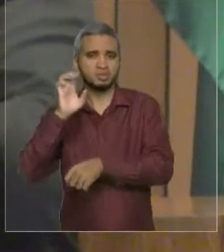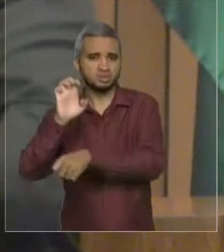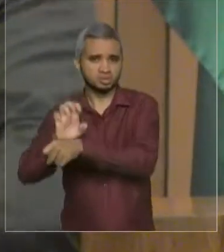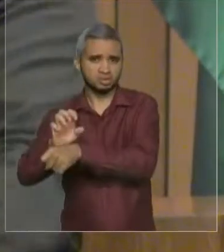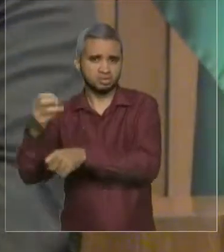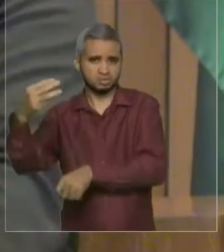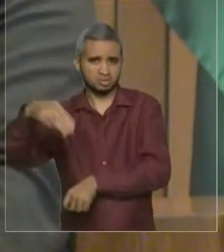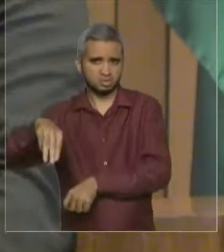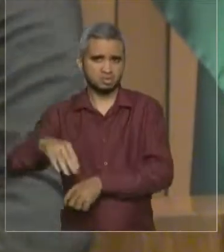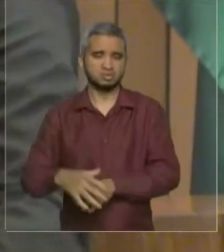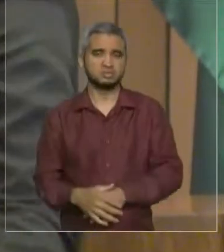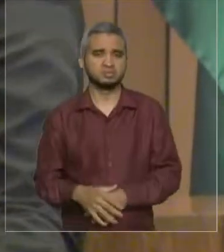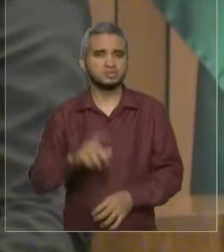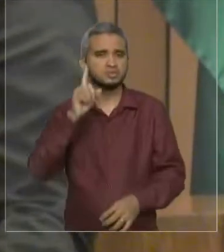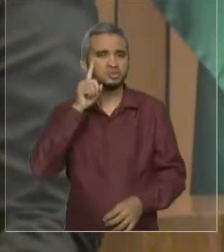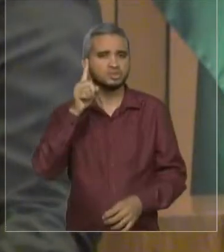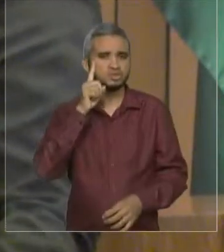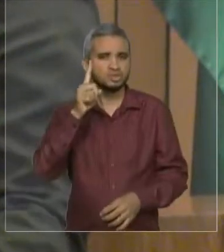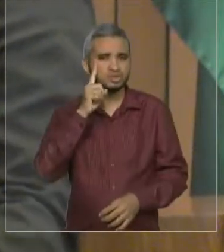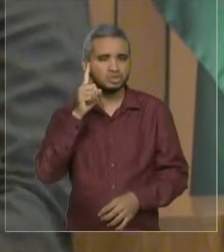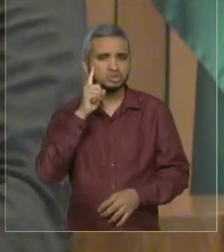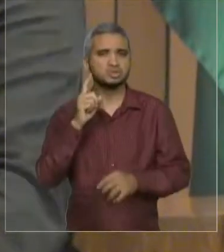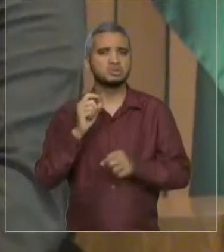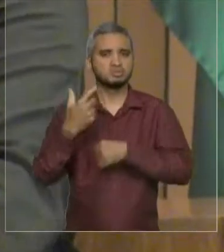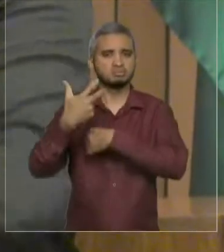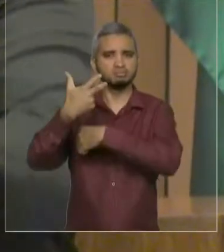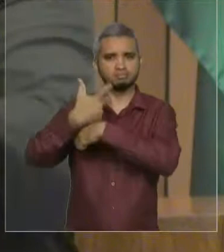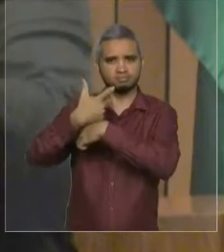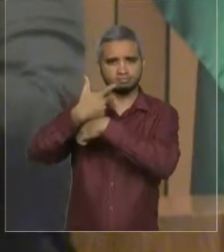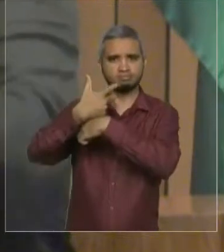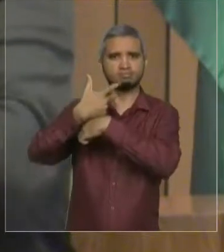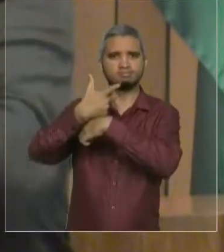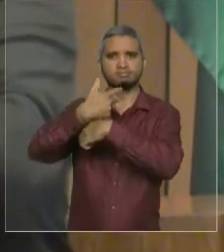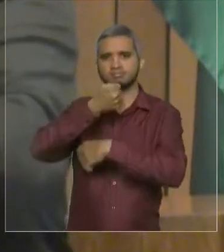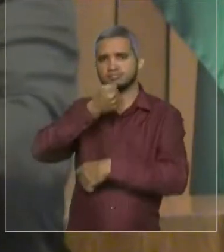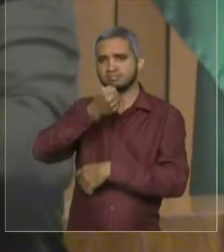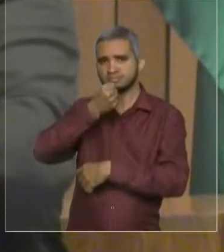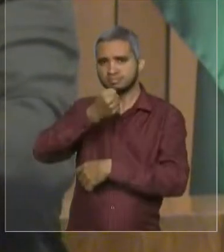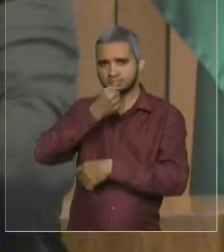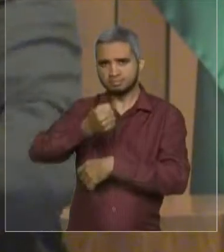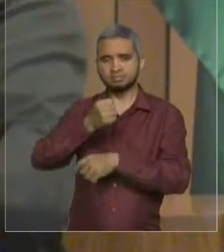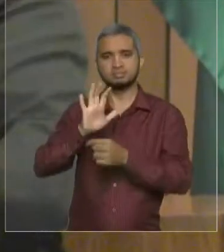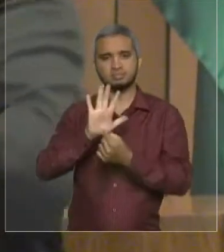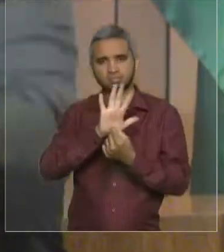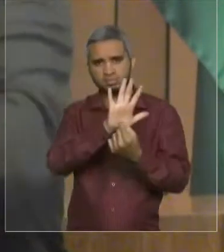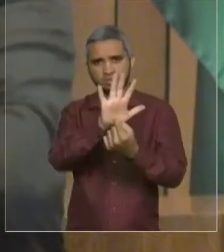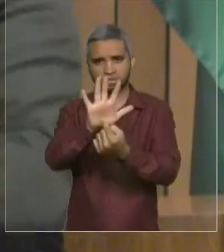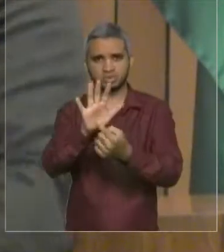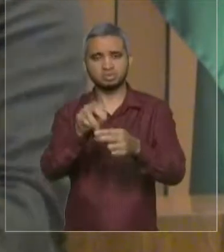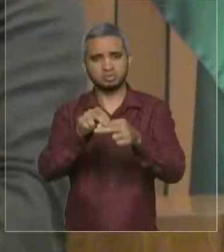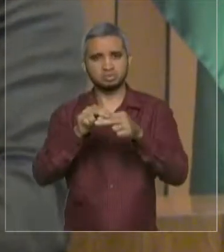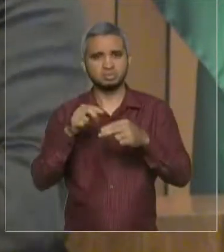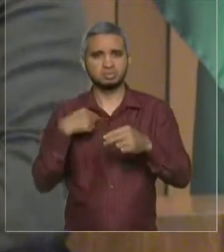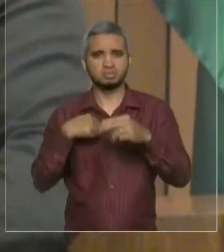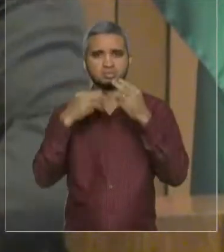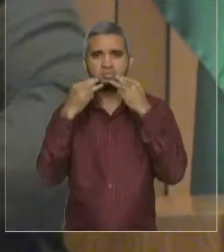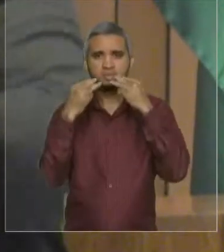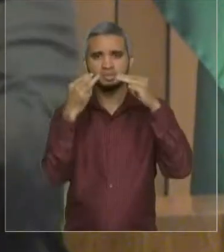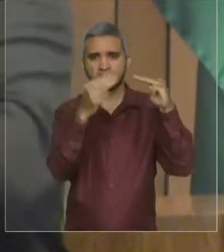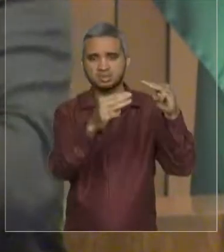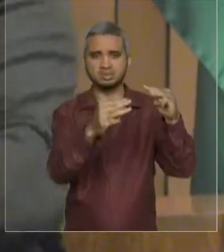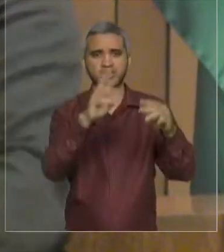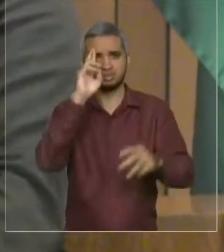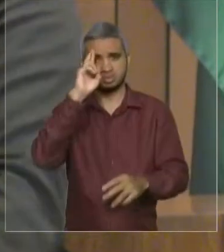deputados estaduais concedendo entrevistas e estamos fazendo esse registro à direção da TV Mirante, fazendo